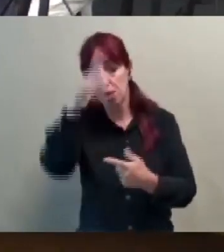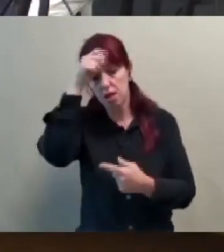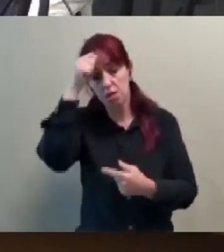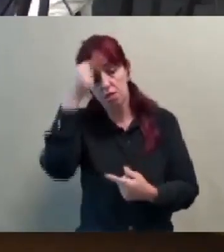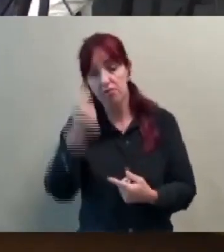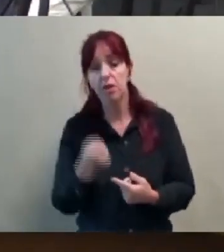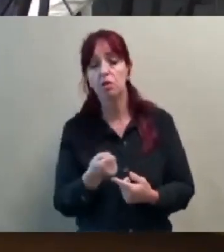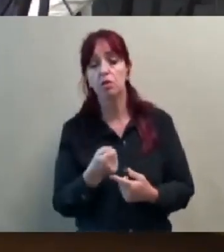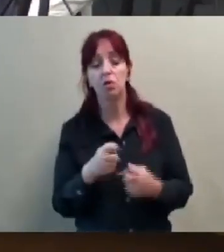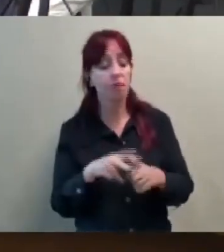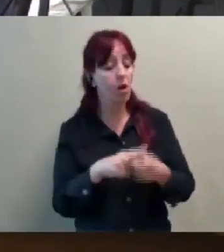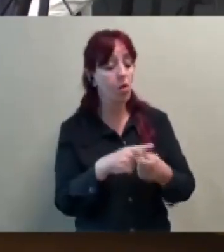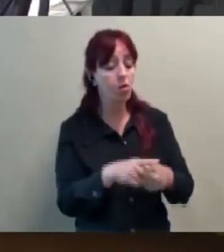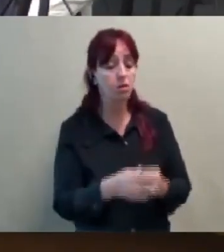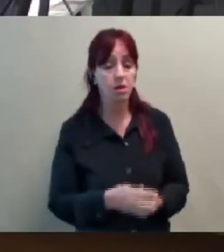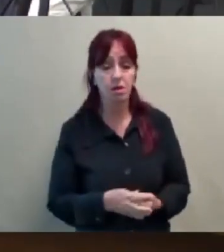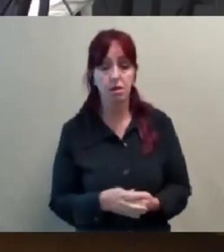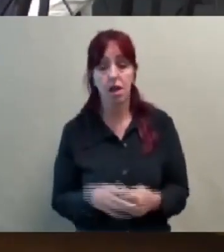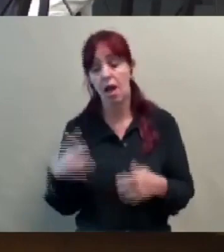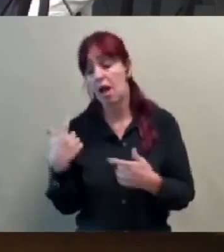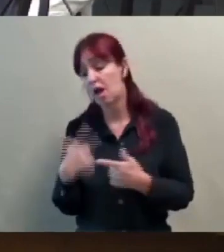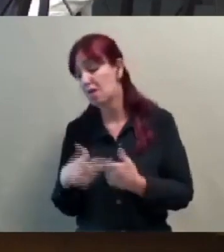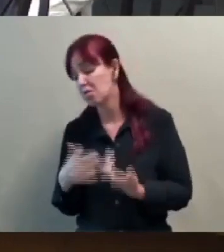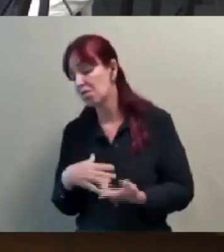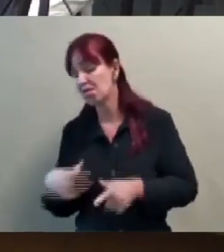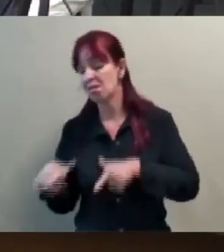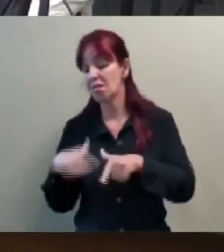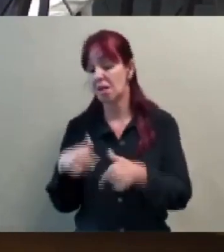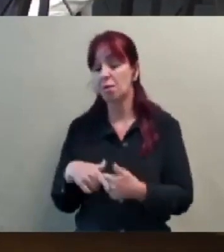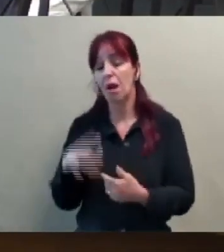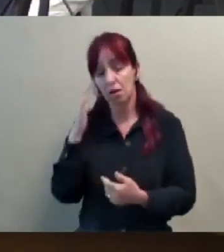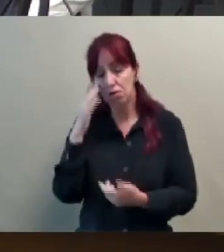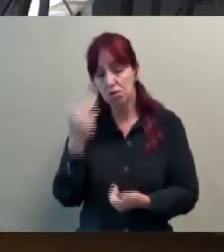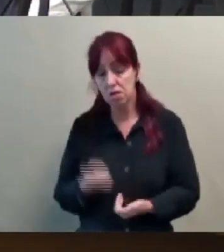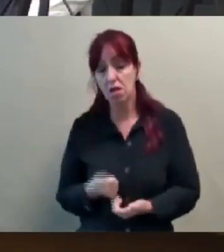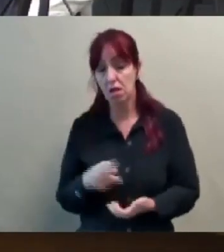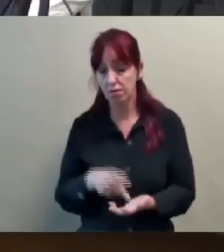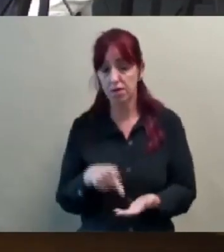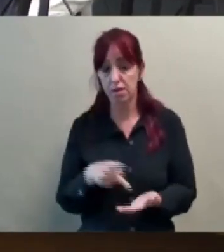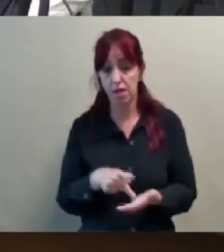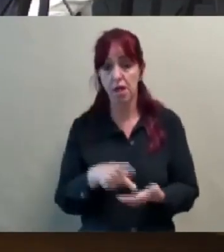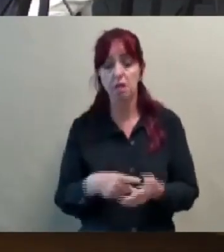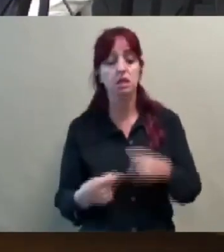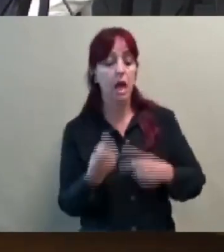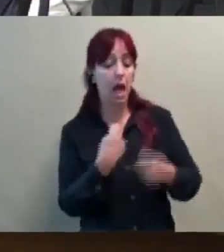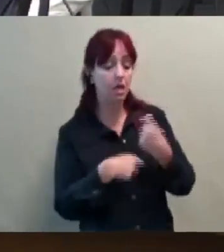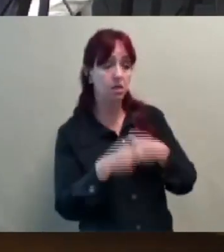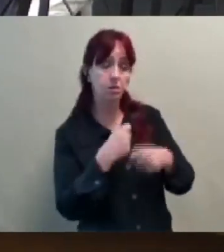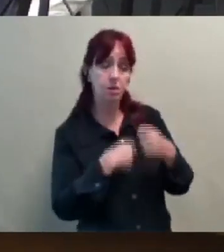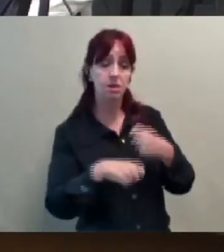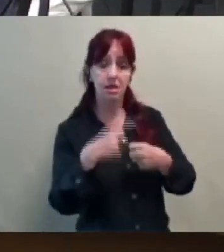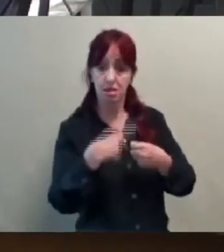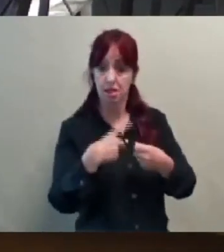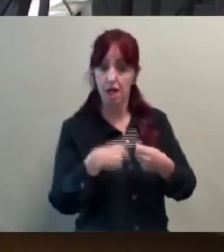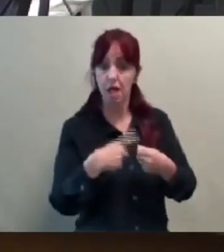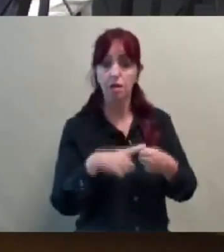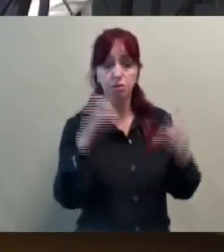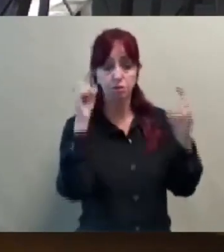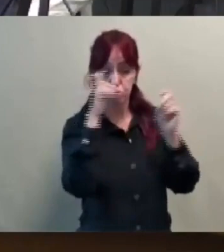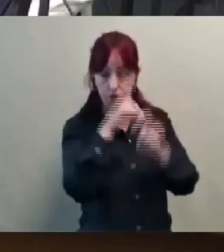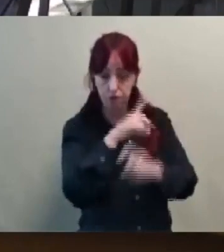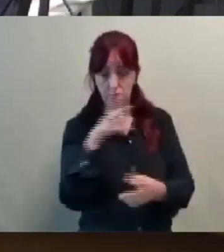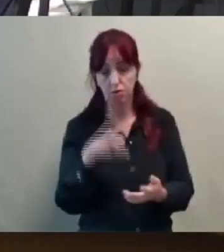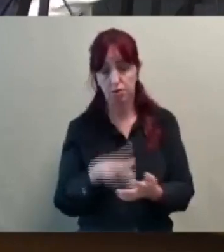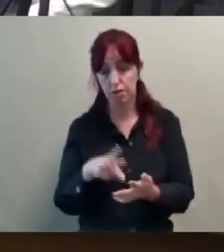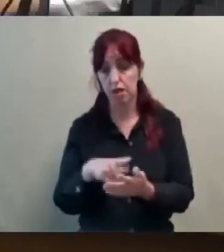resolve? Ah, porque isso aí dá muito trabalho. Eu sei que dá trabalho. Administrar uma cidade dá muito trabalho. Mas a gente está